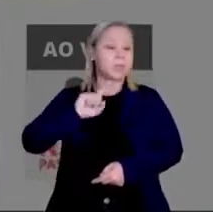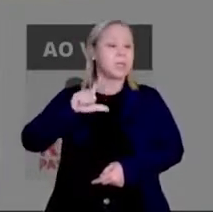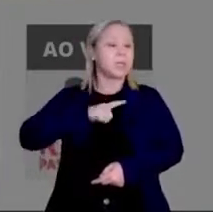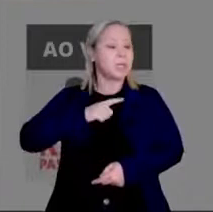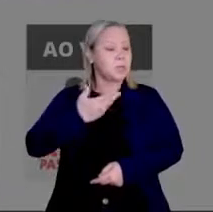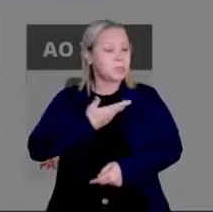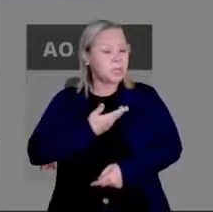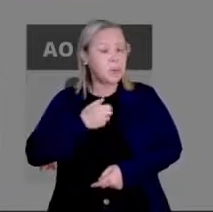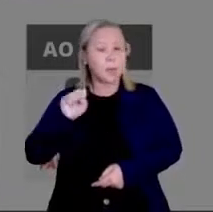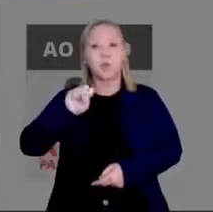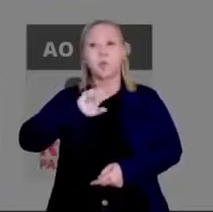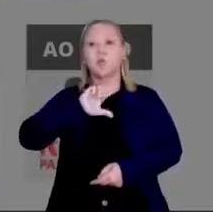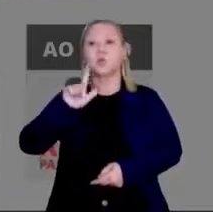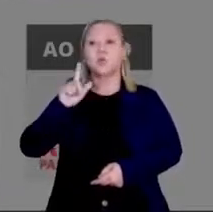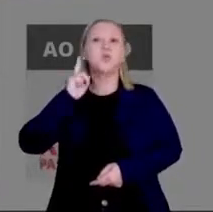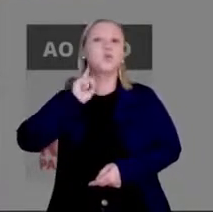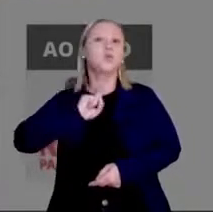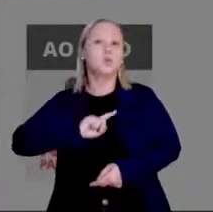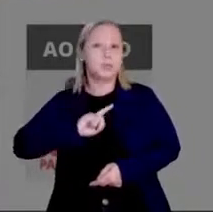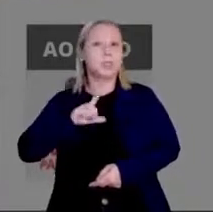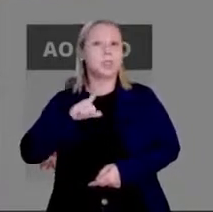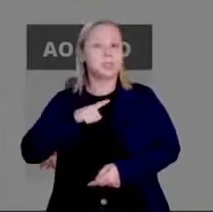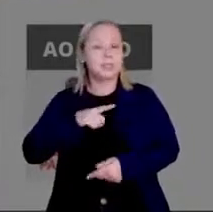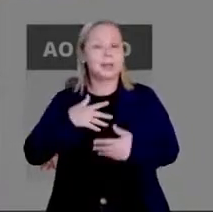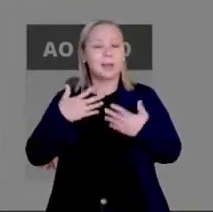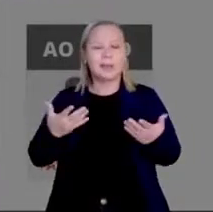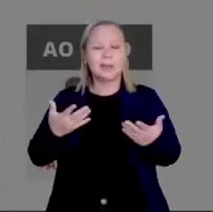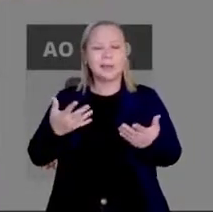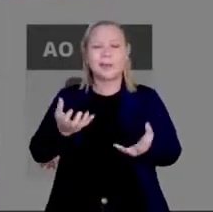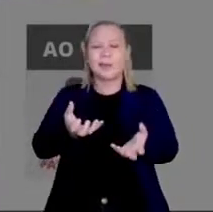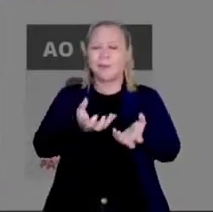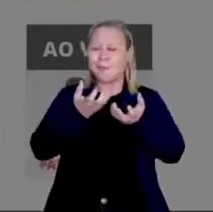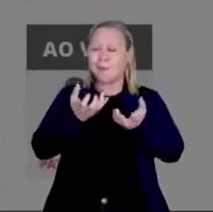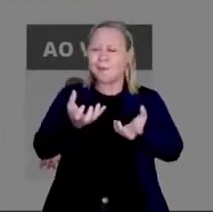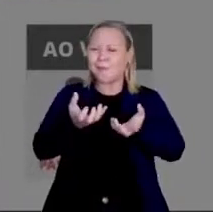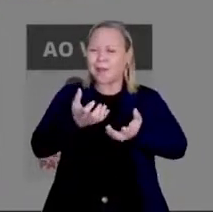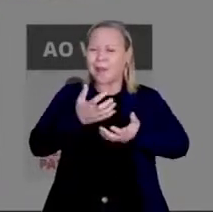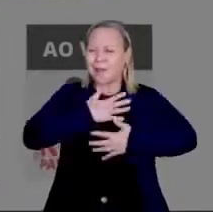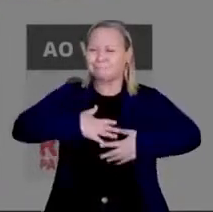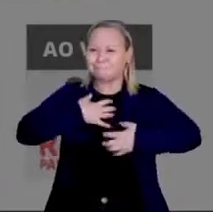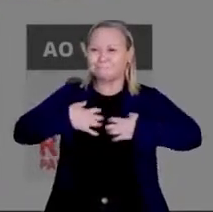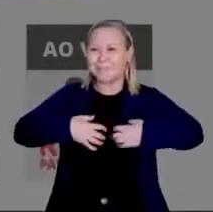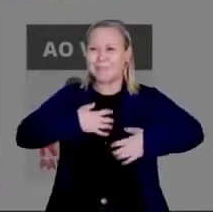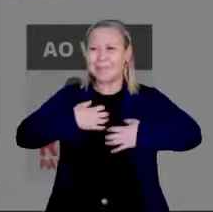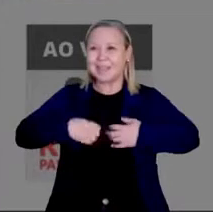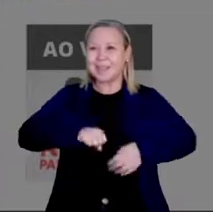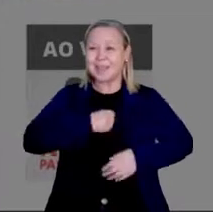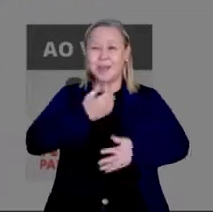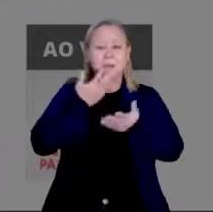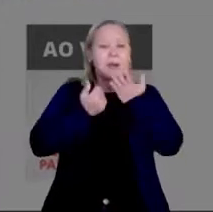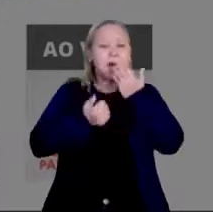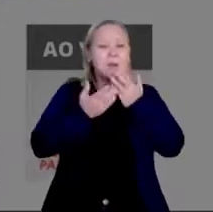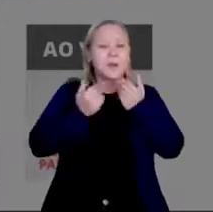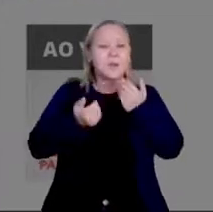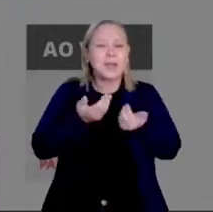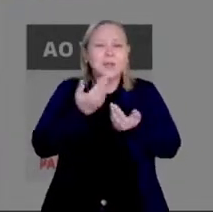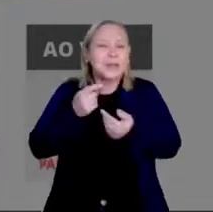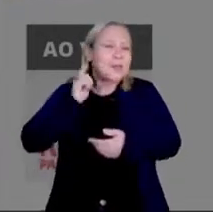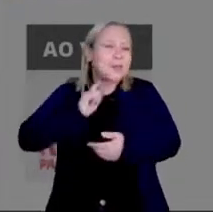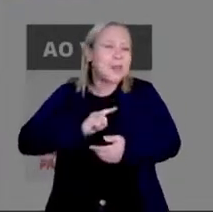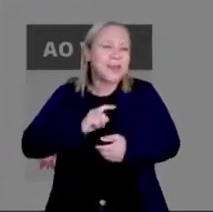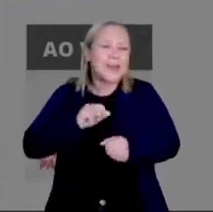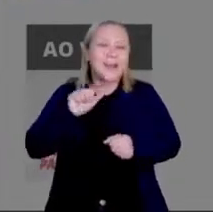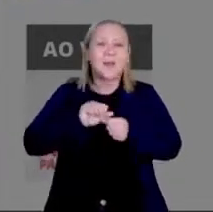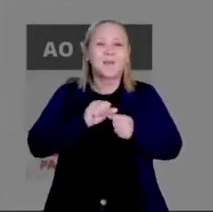de uma cidade, sabe, que pertence a uma das regiões mais desenvolvidas de Minas Gerais. Sabe? Então, obviamente que eu